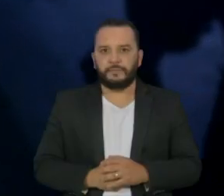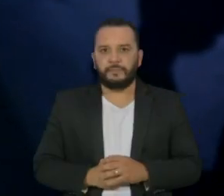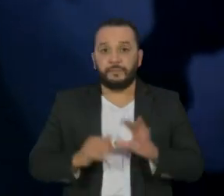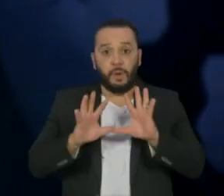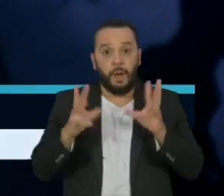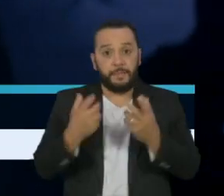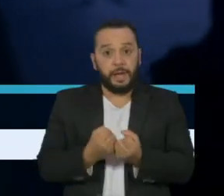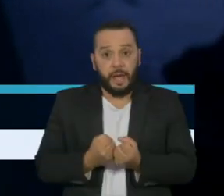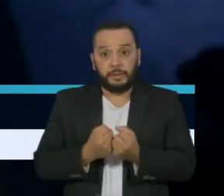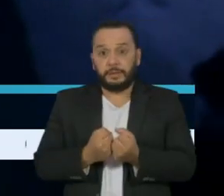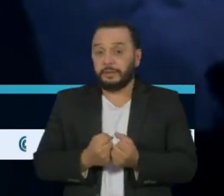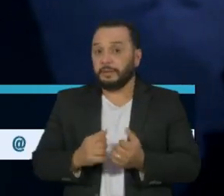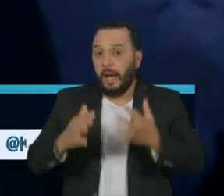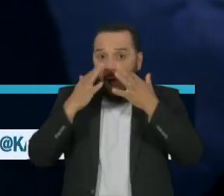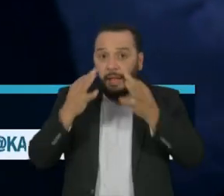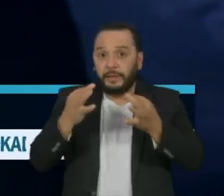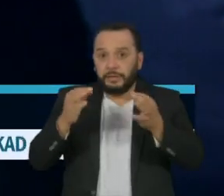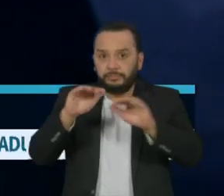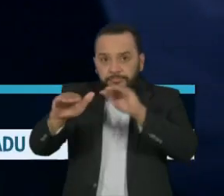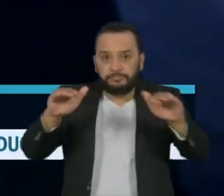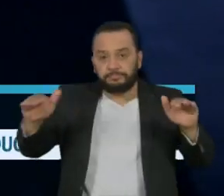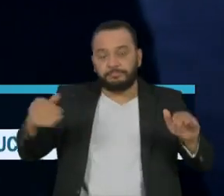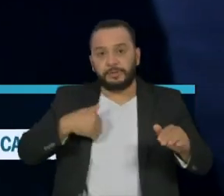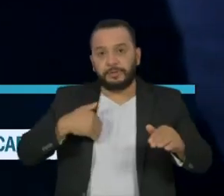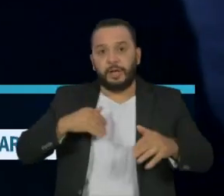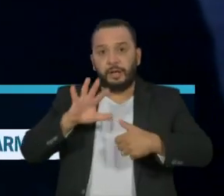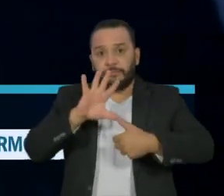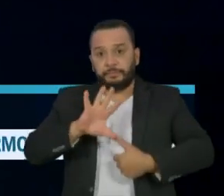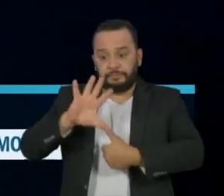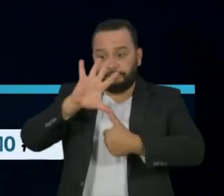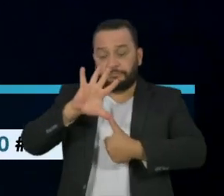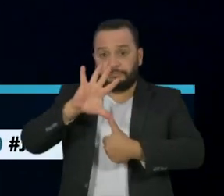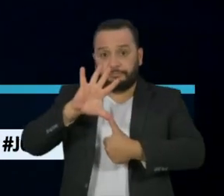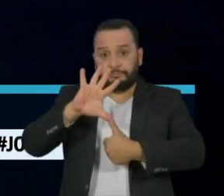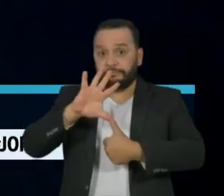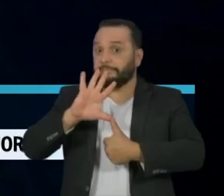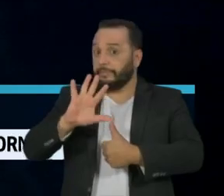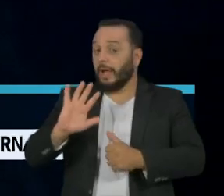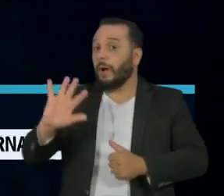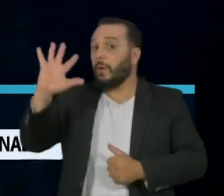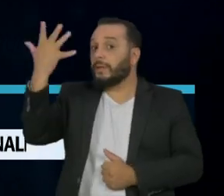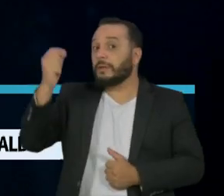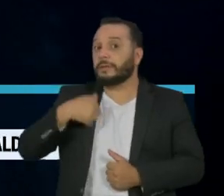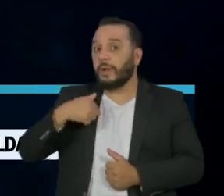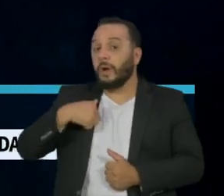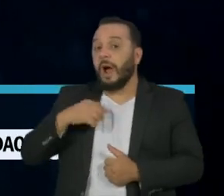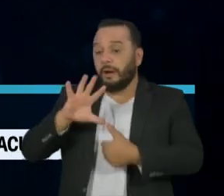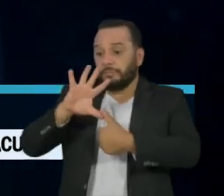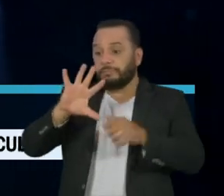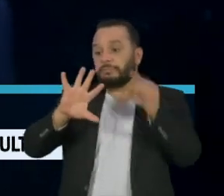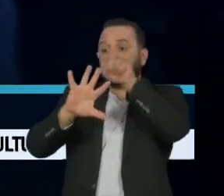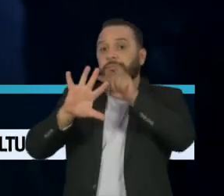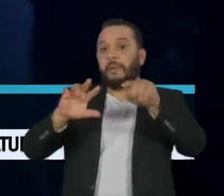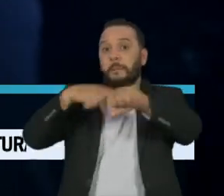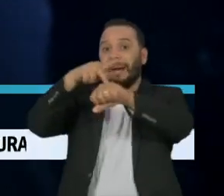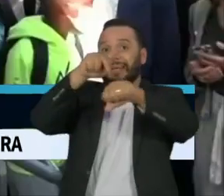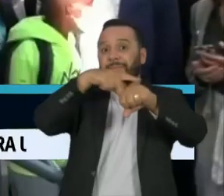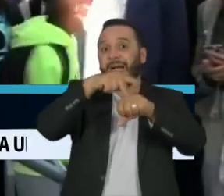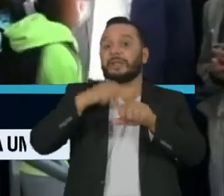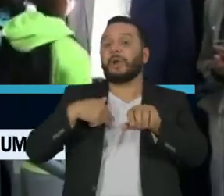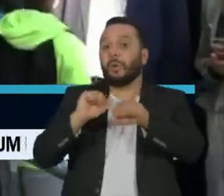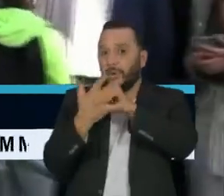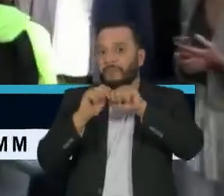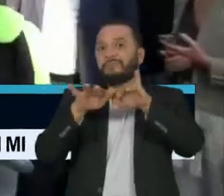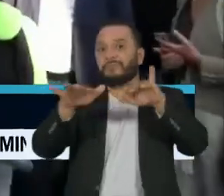e são mundial da saúde faz um alerta para o Hemisfério Norte o novo coronavírus voltou a avançar em alguns países e o inverno ainda nem